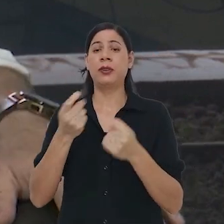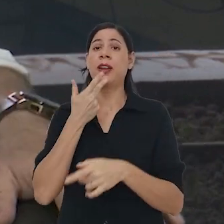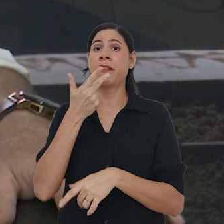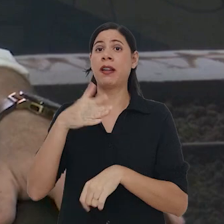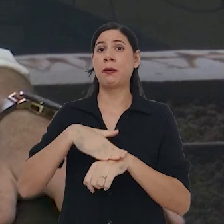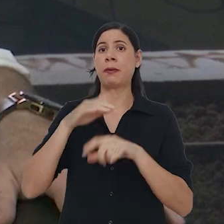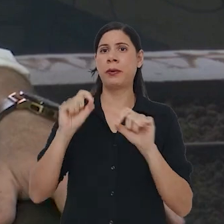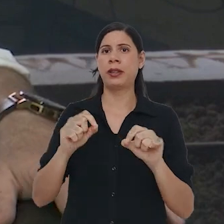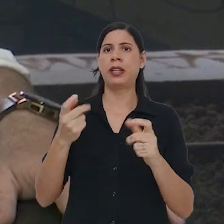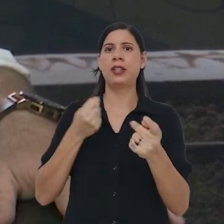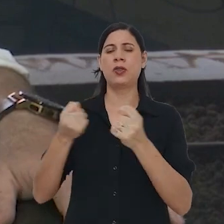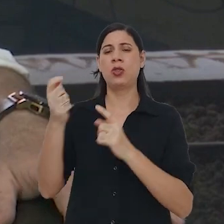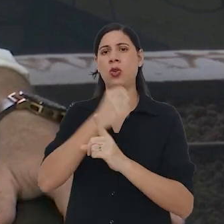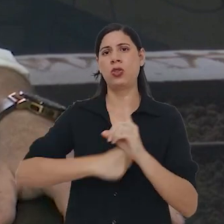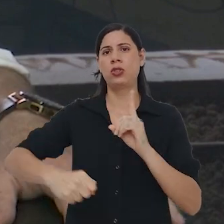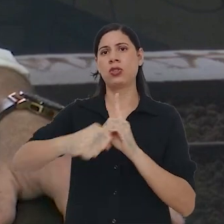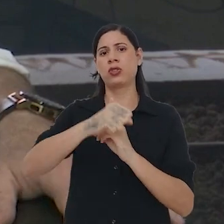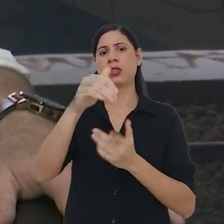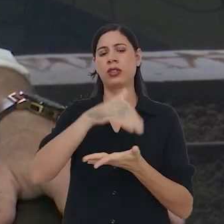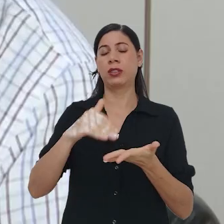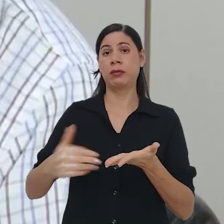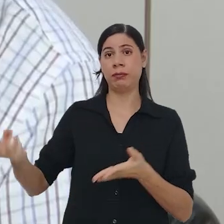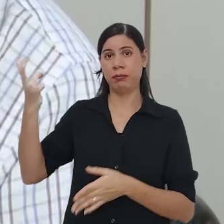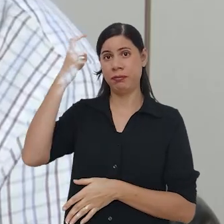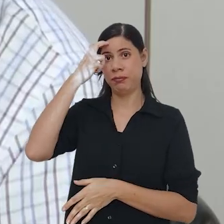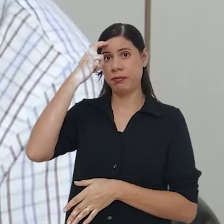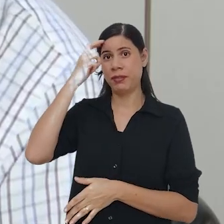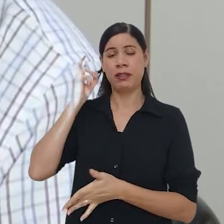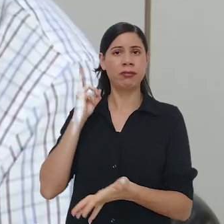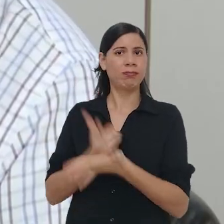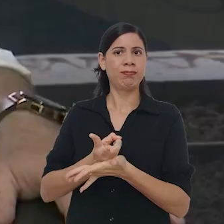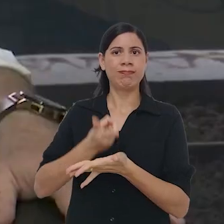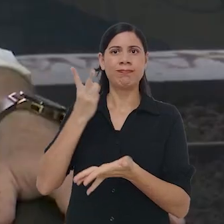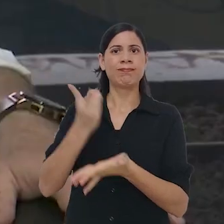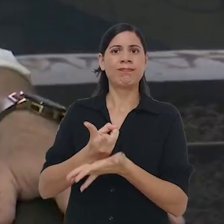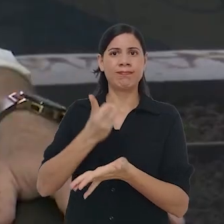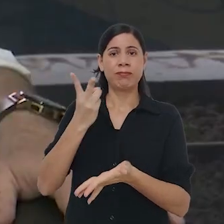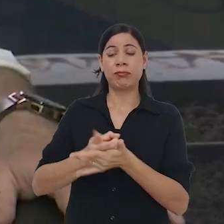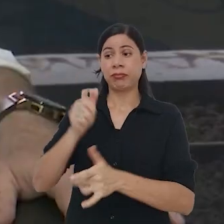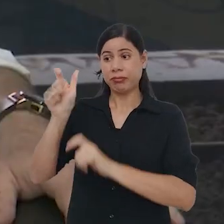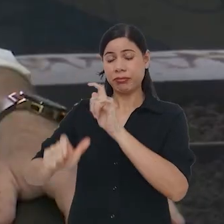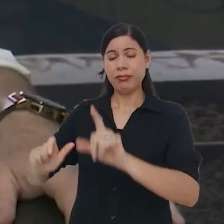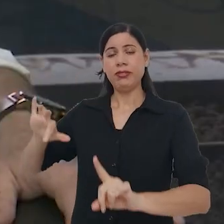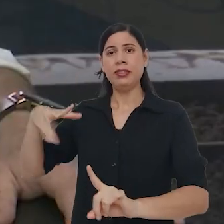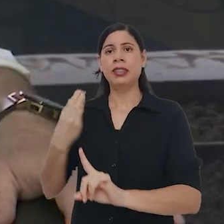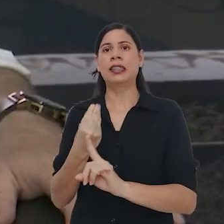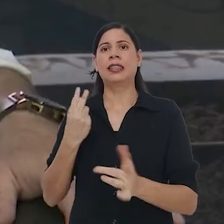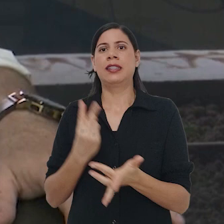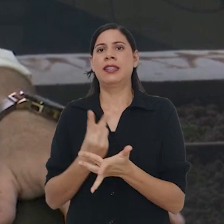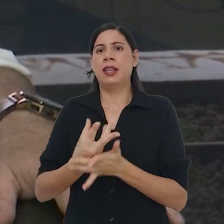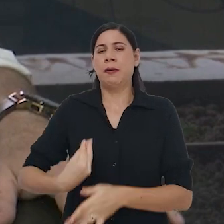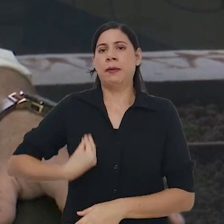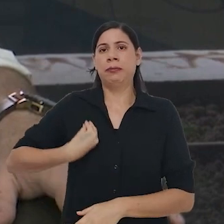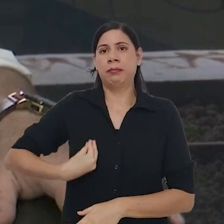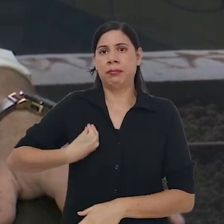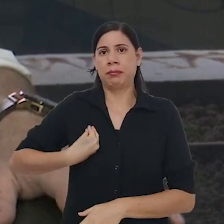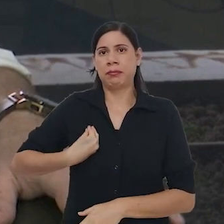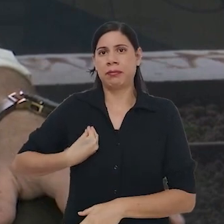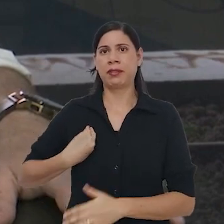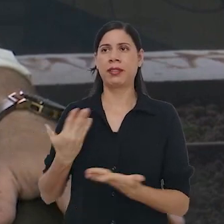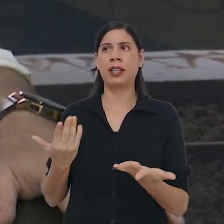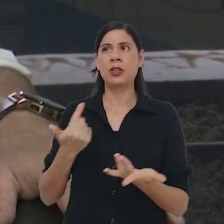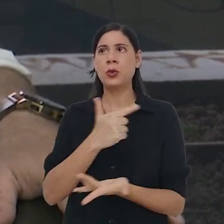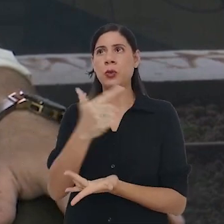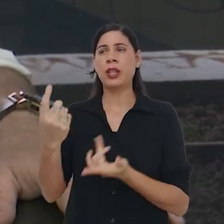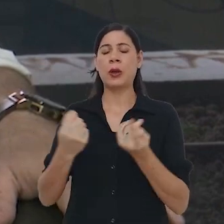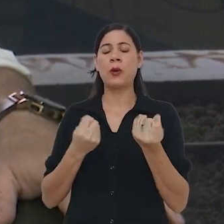te diria mais, o controle social na Secretaria de Cultura, ele é permanente. Os artistas estão sempre aqui. Assim, não há